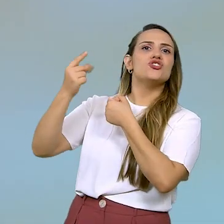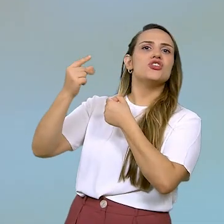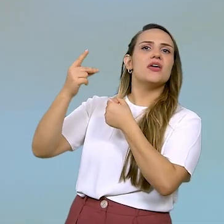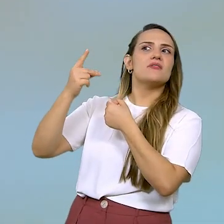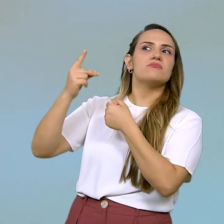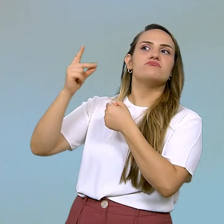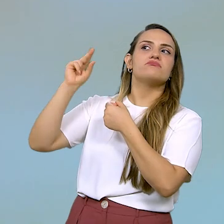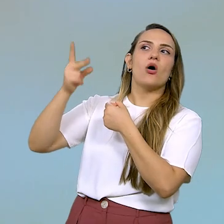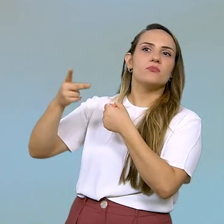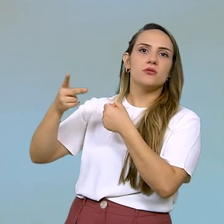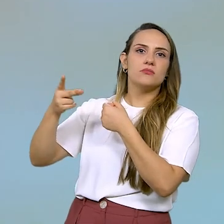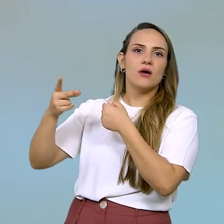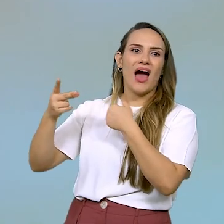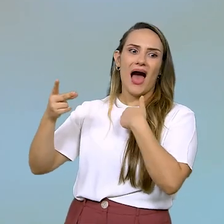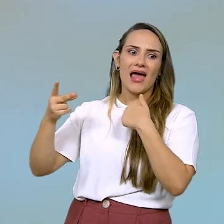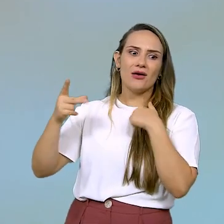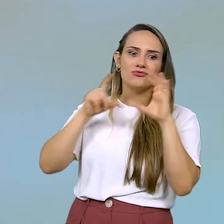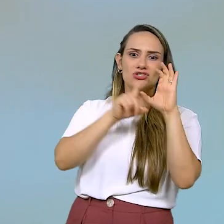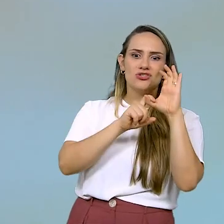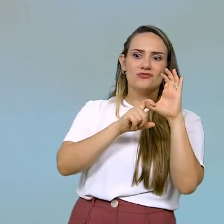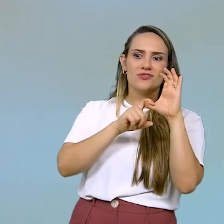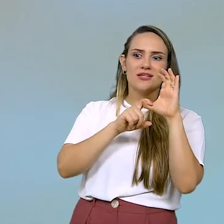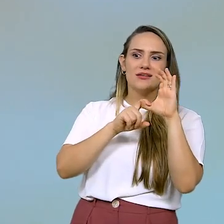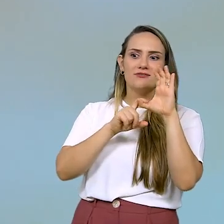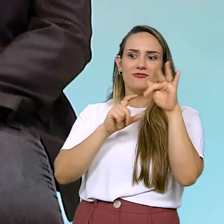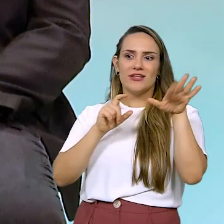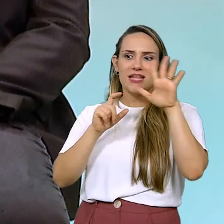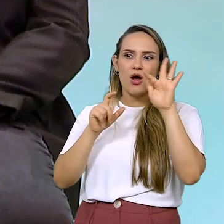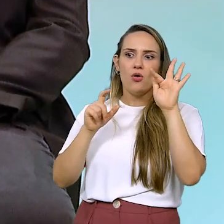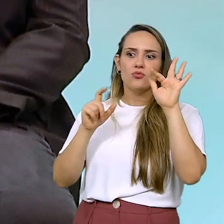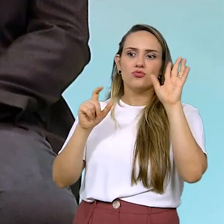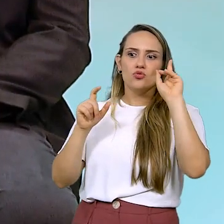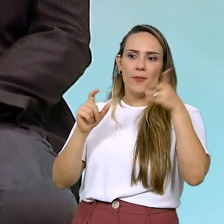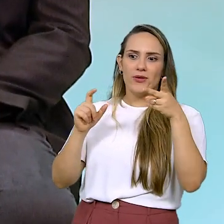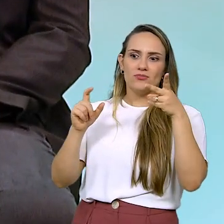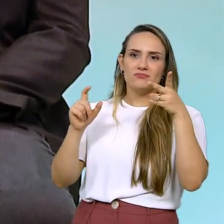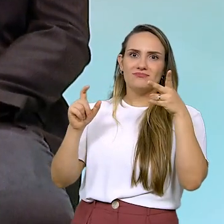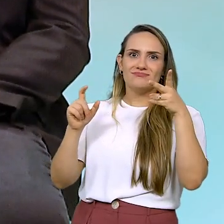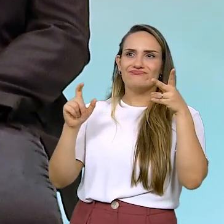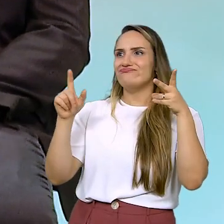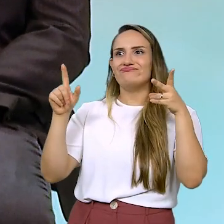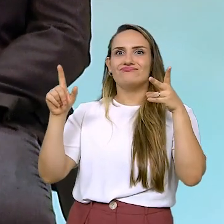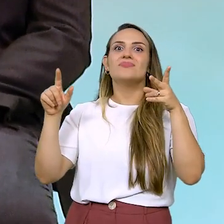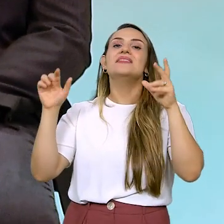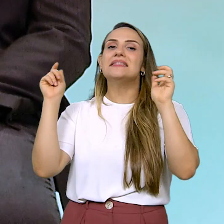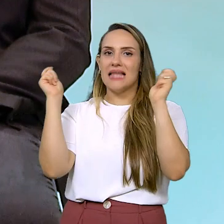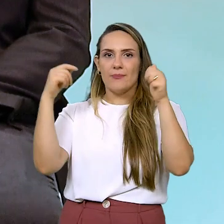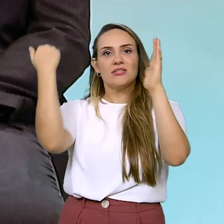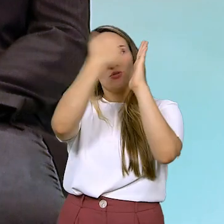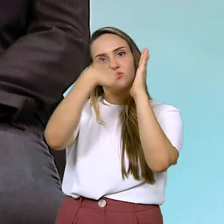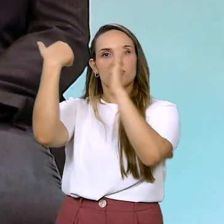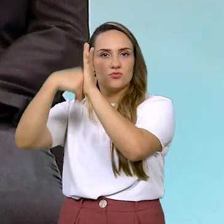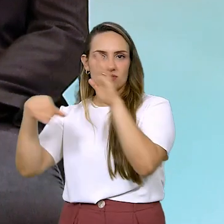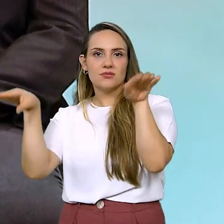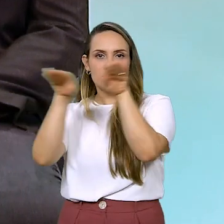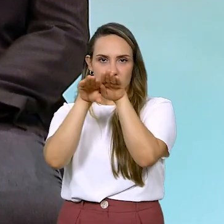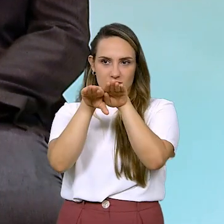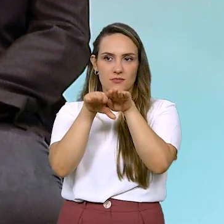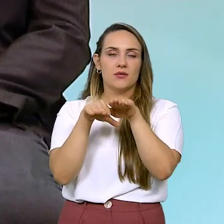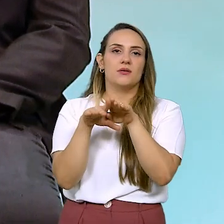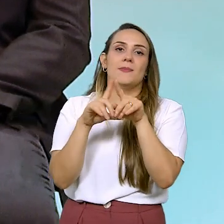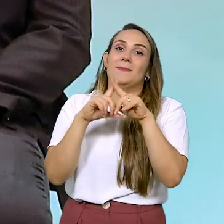comunicação no futuro? Existe algum projeto de lei que pode permitir isso? Olha, Paulo, por enquanto eu não estou informado e acredito que não, pois